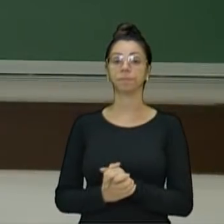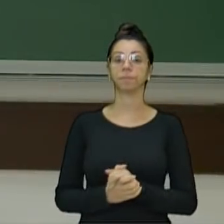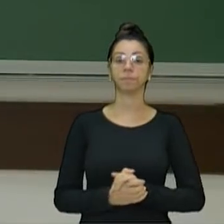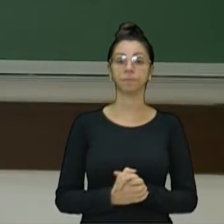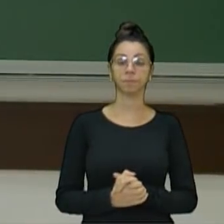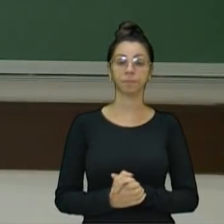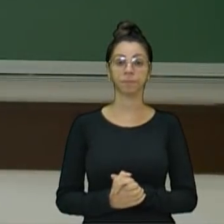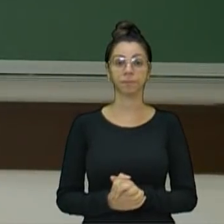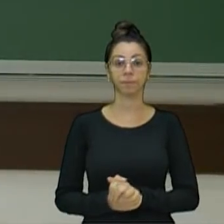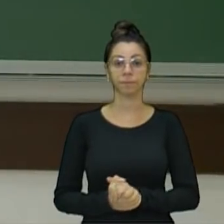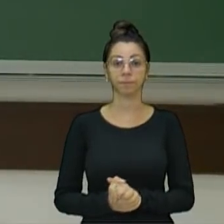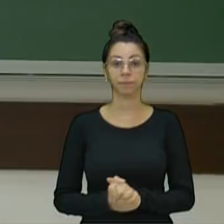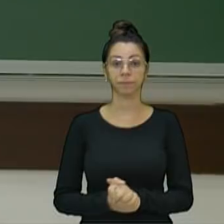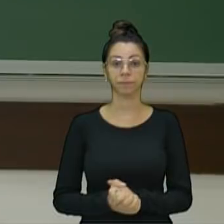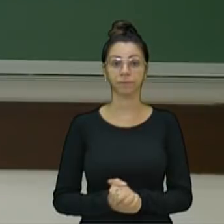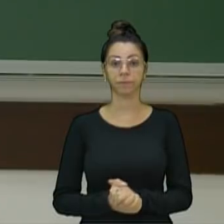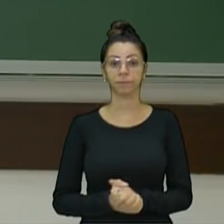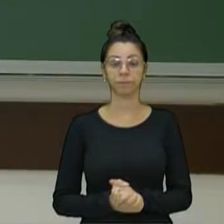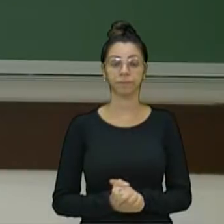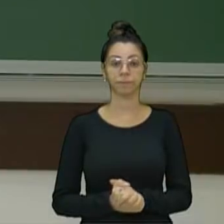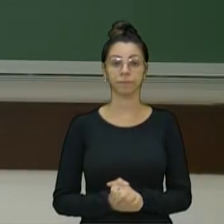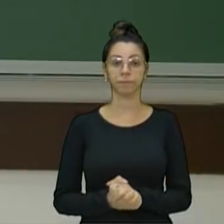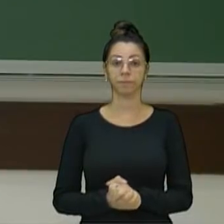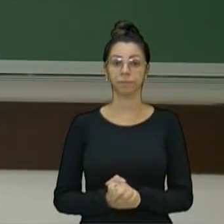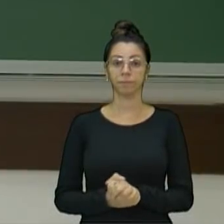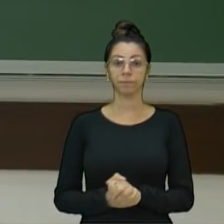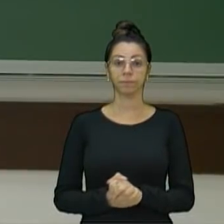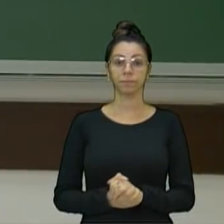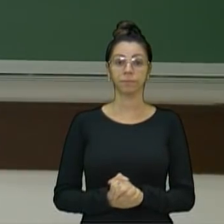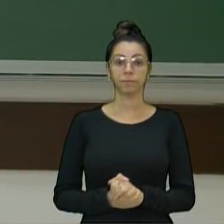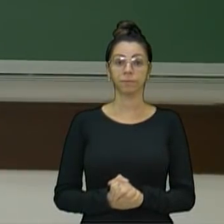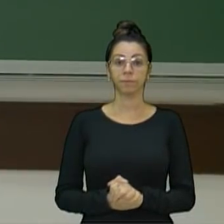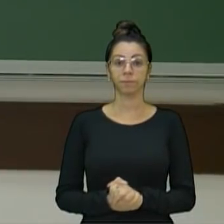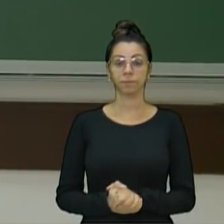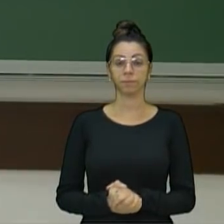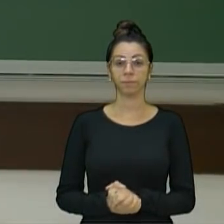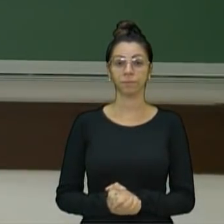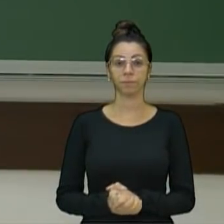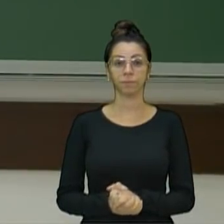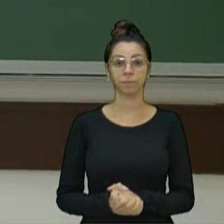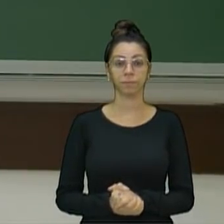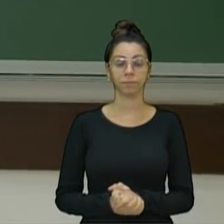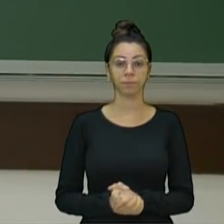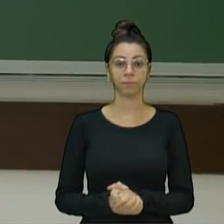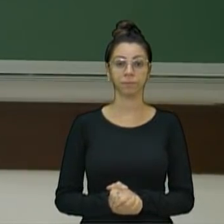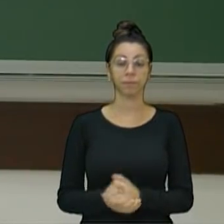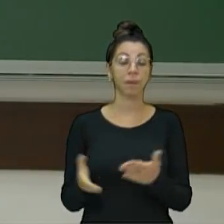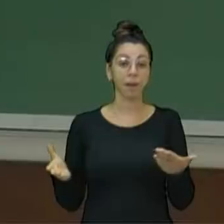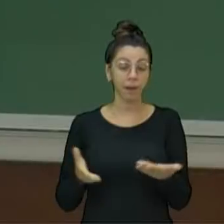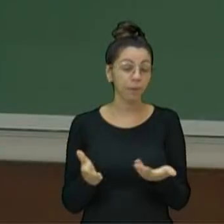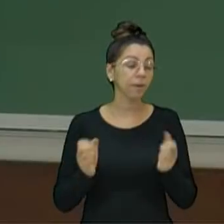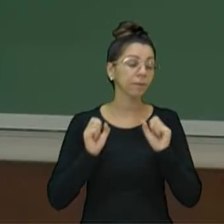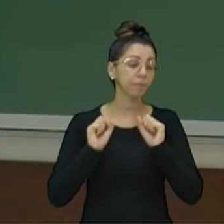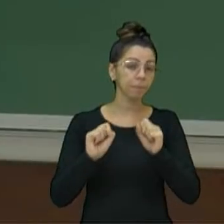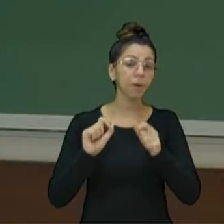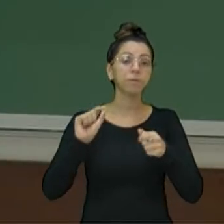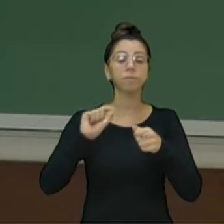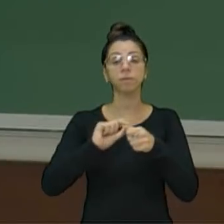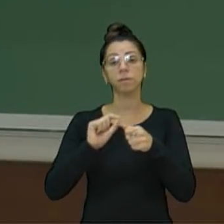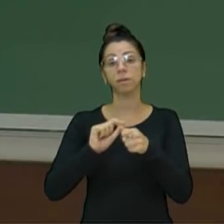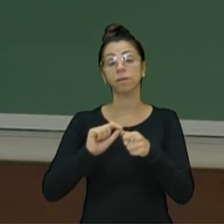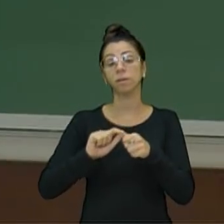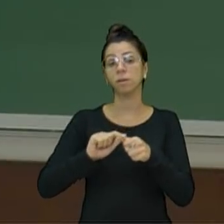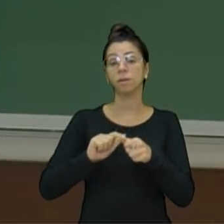Now I can do these things which I couldn't do as a child. Agora eu posso fazer essas coisas que eu não